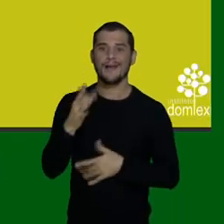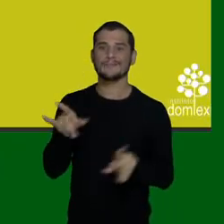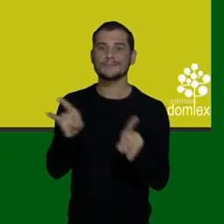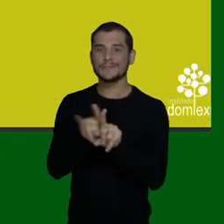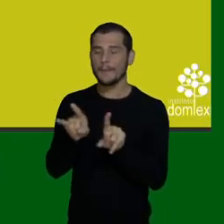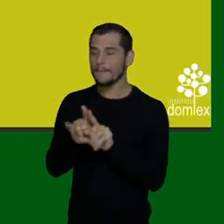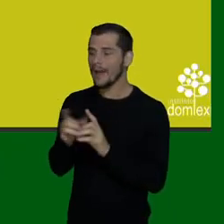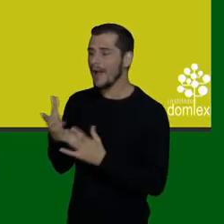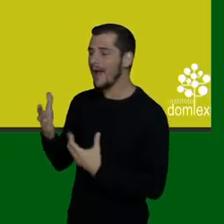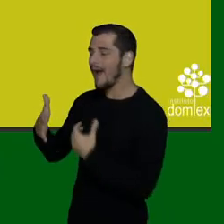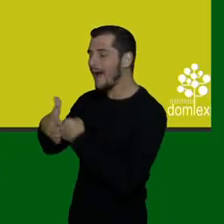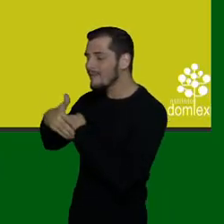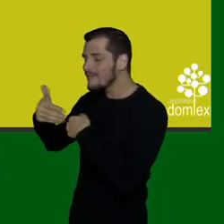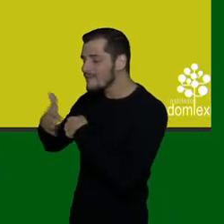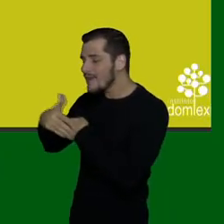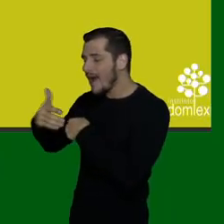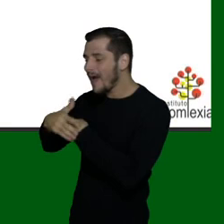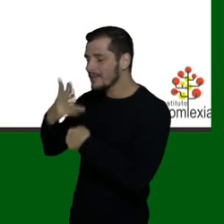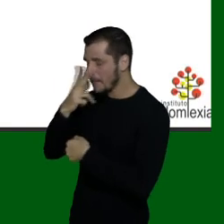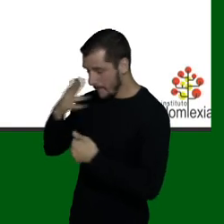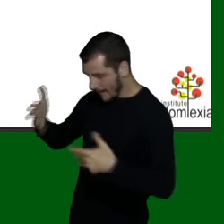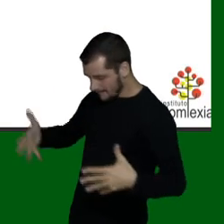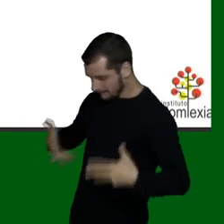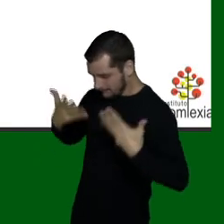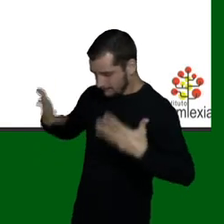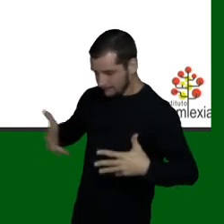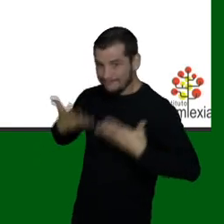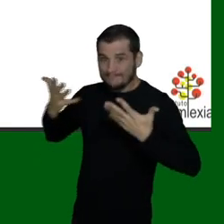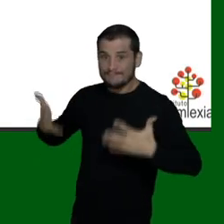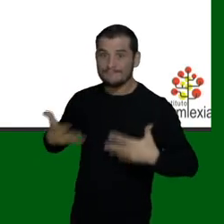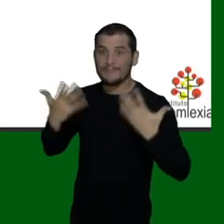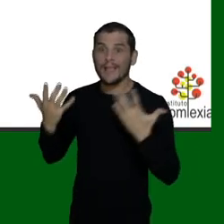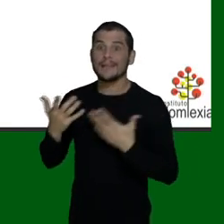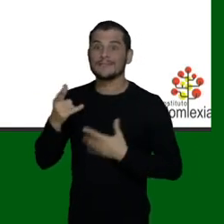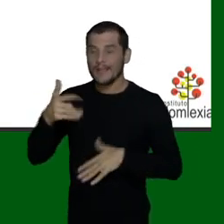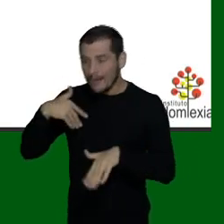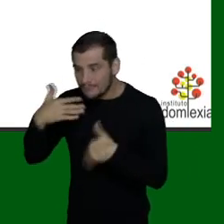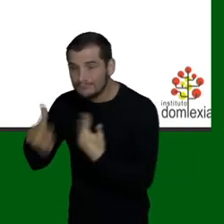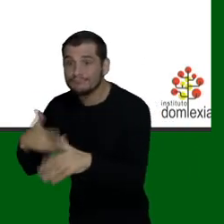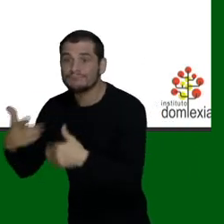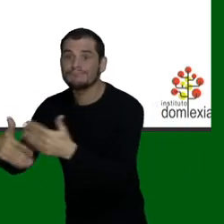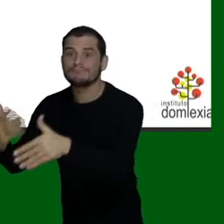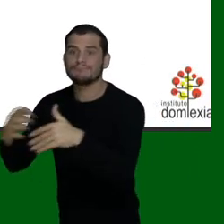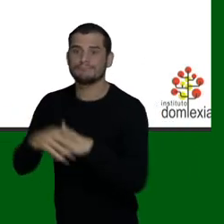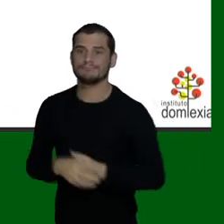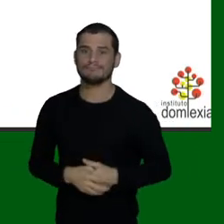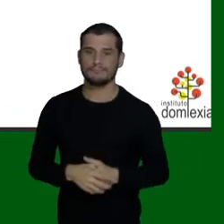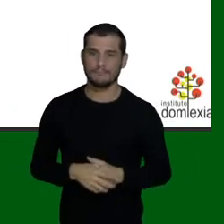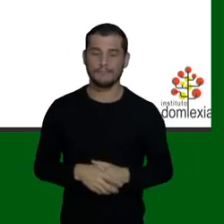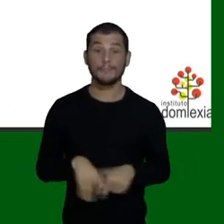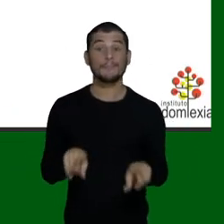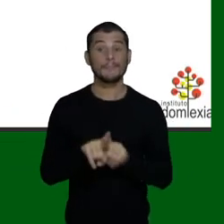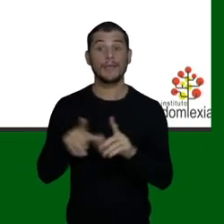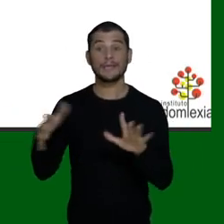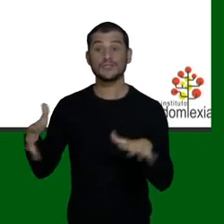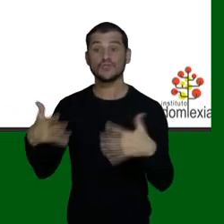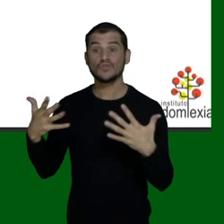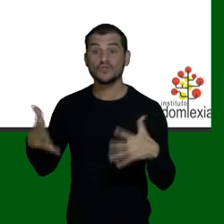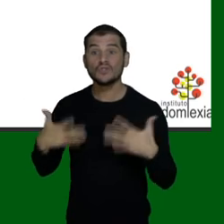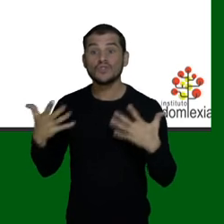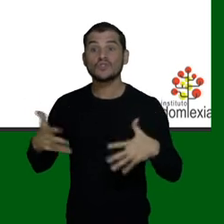mais estímulo E aí estímulo